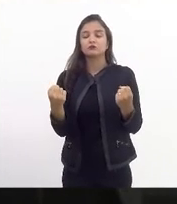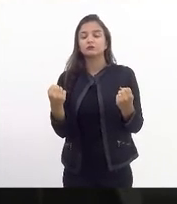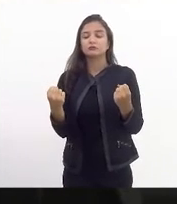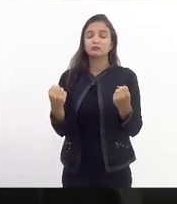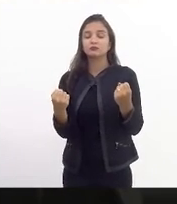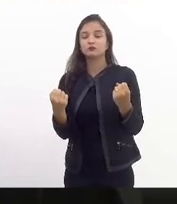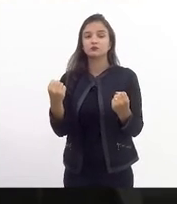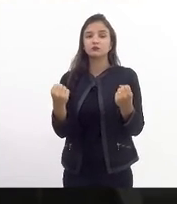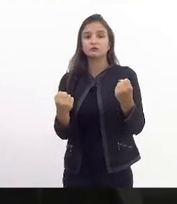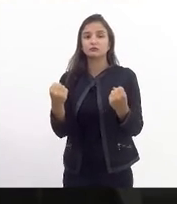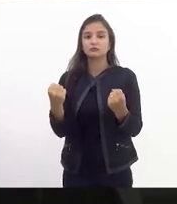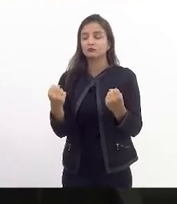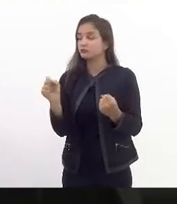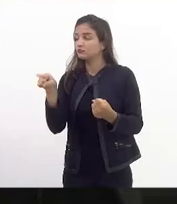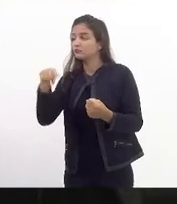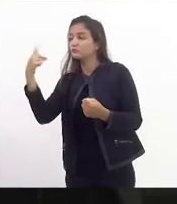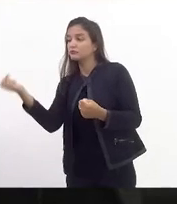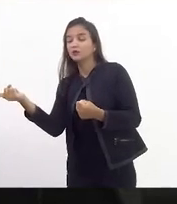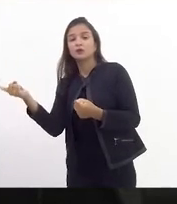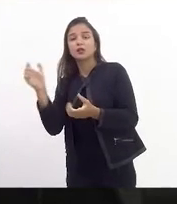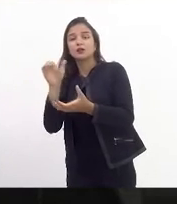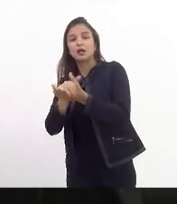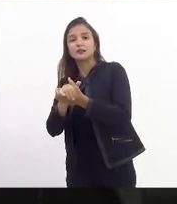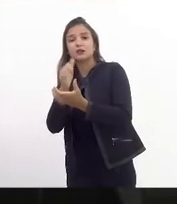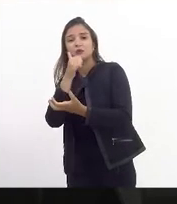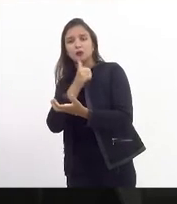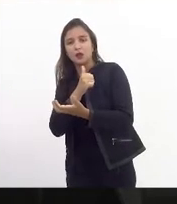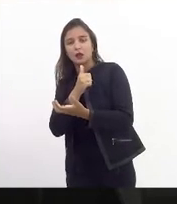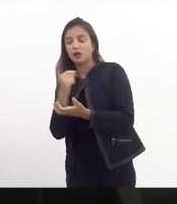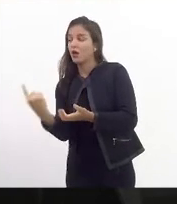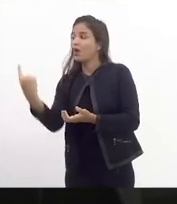que estava a esposa e a sogra.